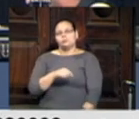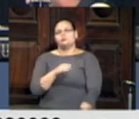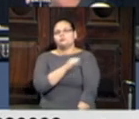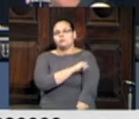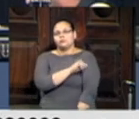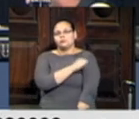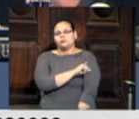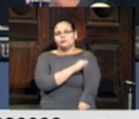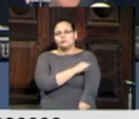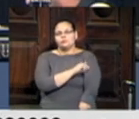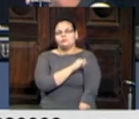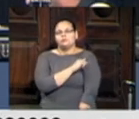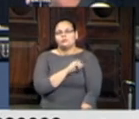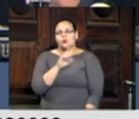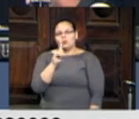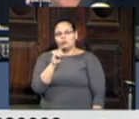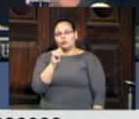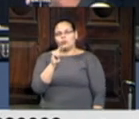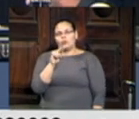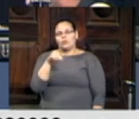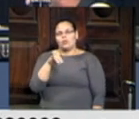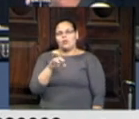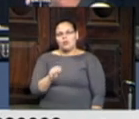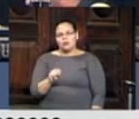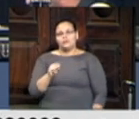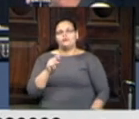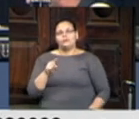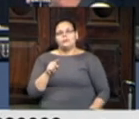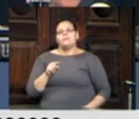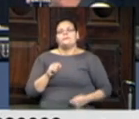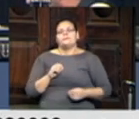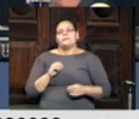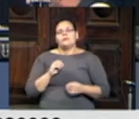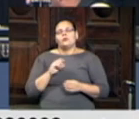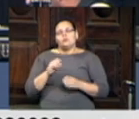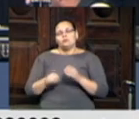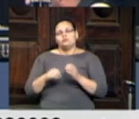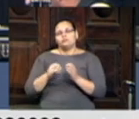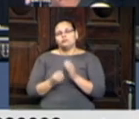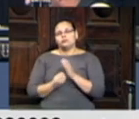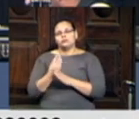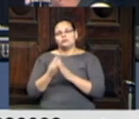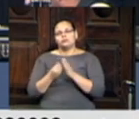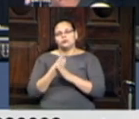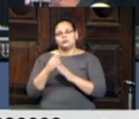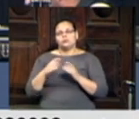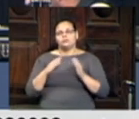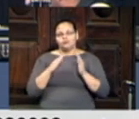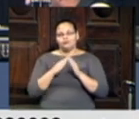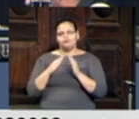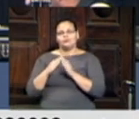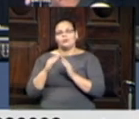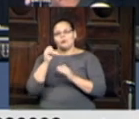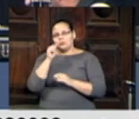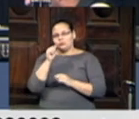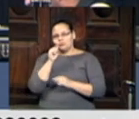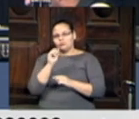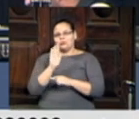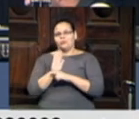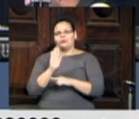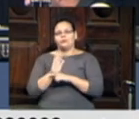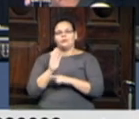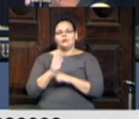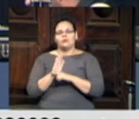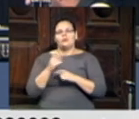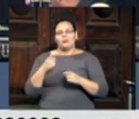Janeiro, Francisco Dornelles, o envio de mensagem dispondo sobre a criação de um centro de defesa da mulher na casa onde